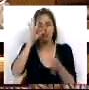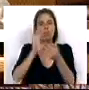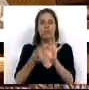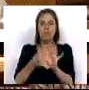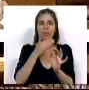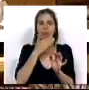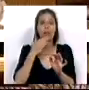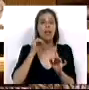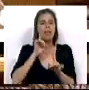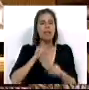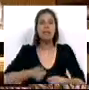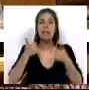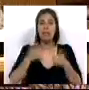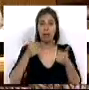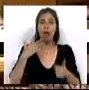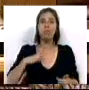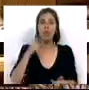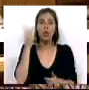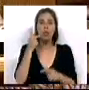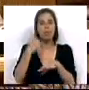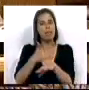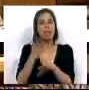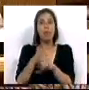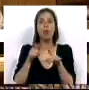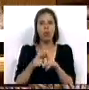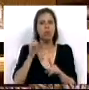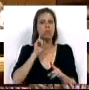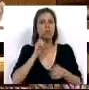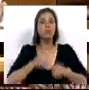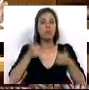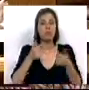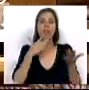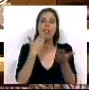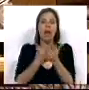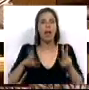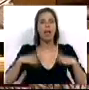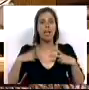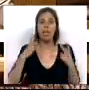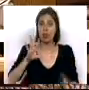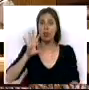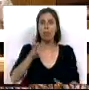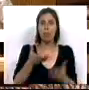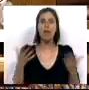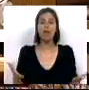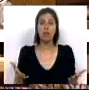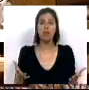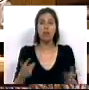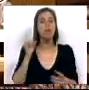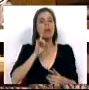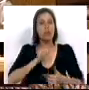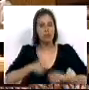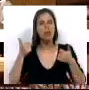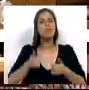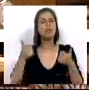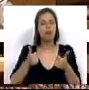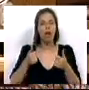sensatez. É fulcral para a sobrevivência de um setor determinante para gerar riqueza no país e é